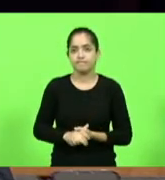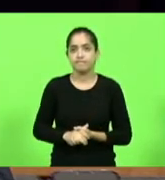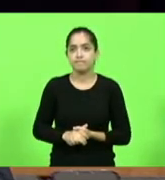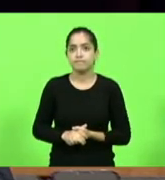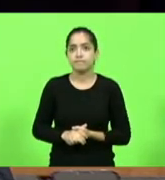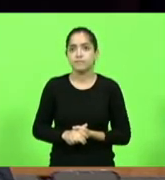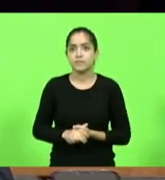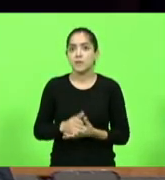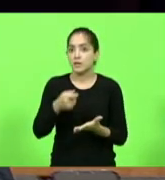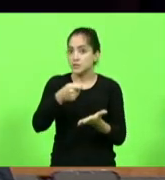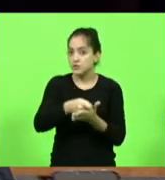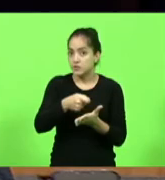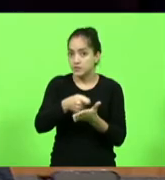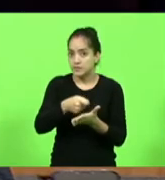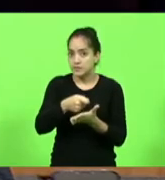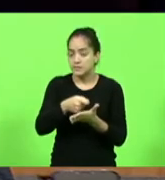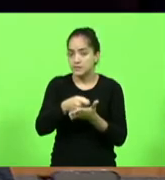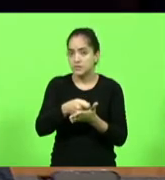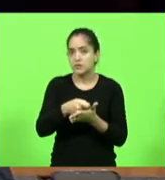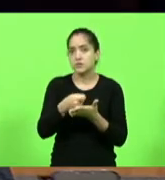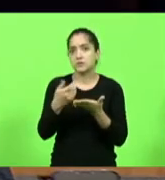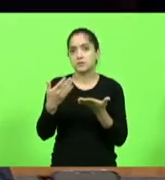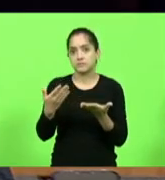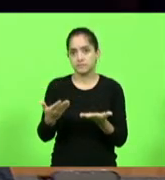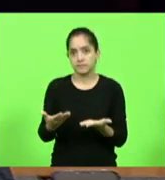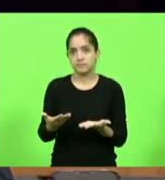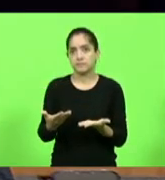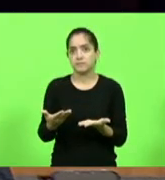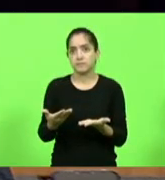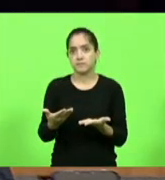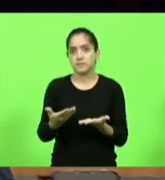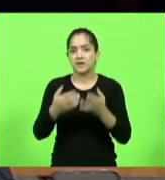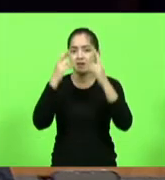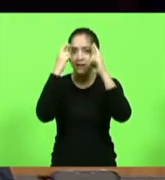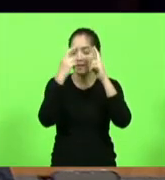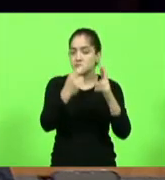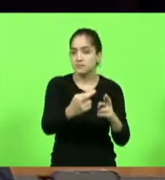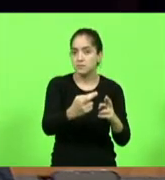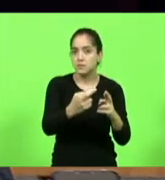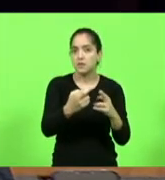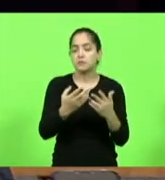Nós exigimos um mínimo de respeito.